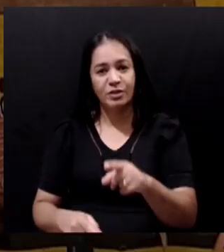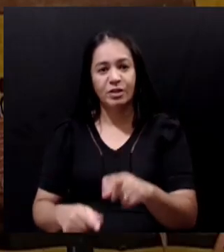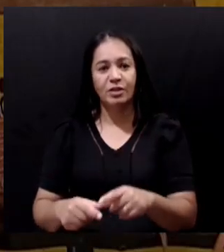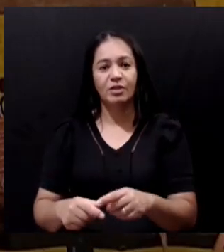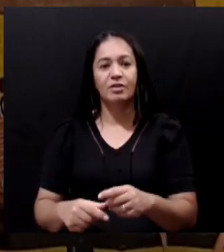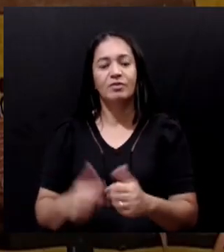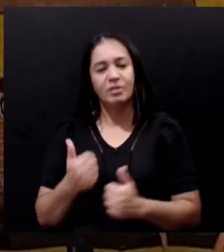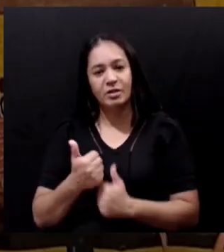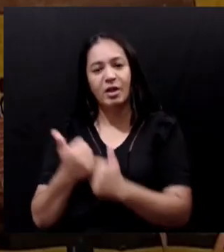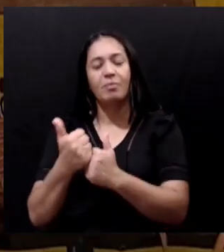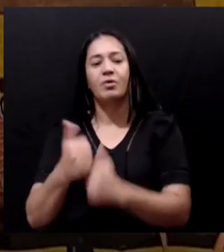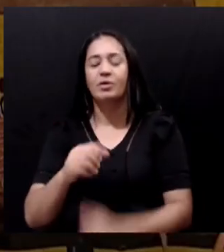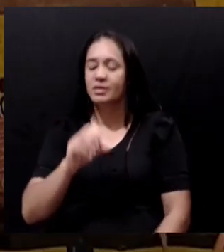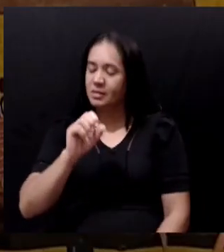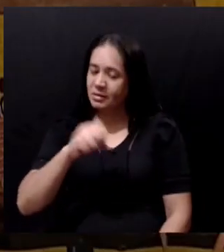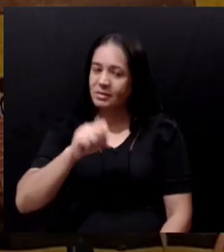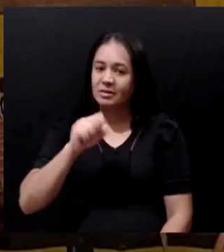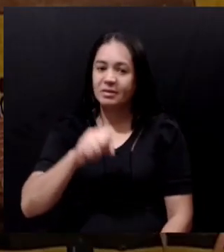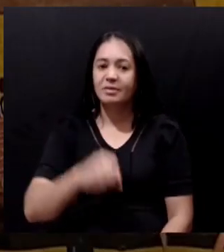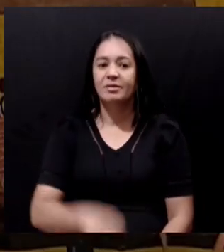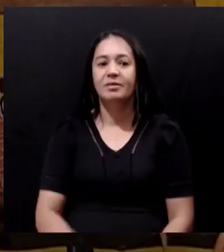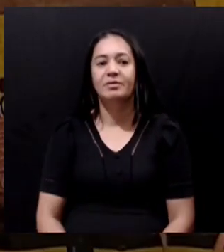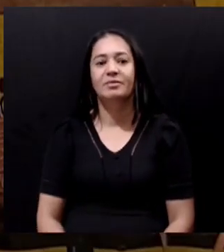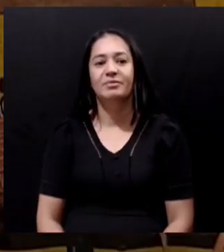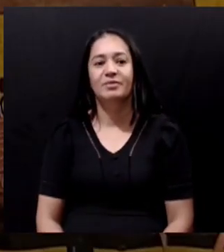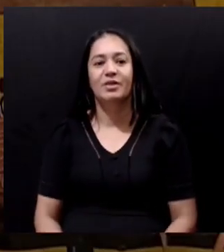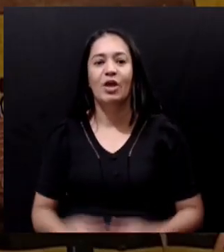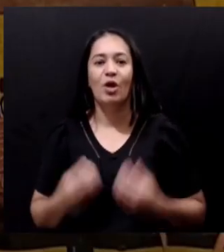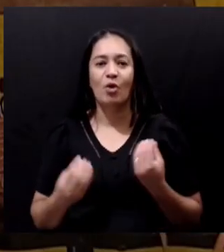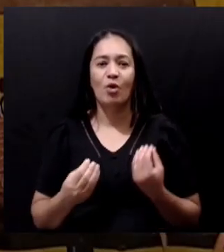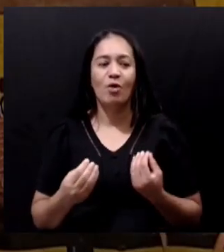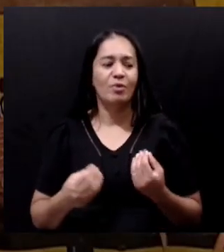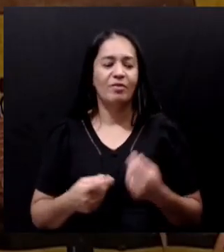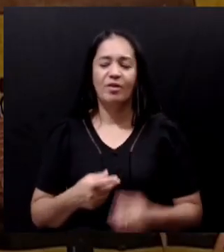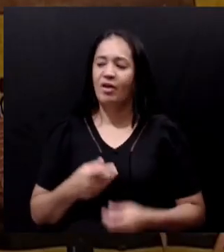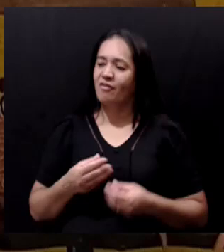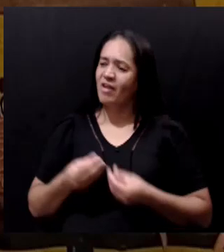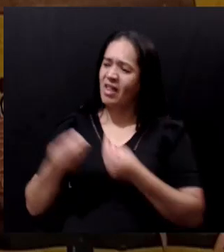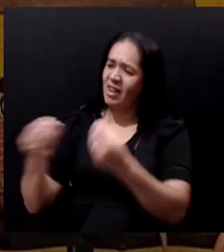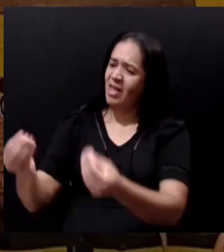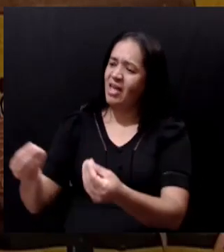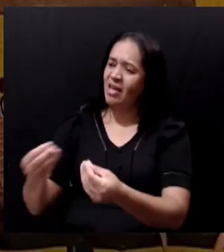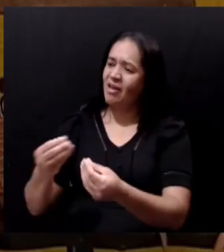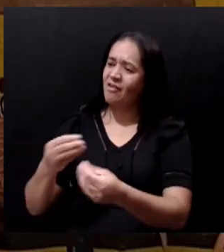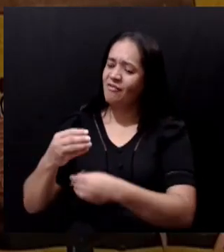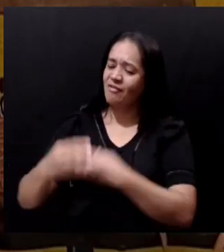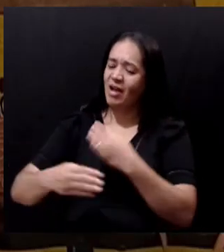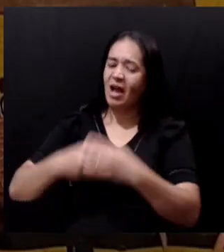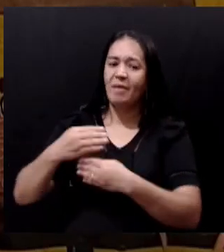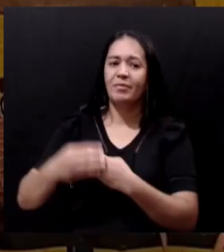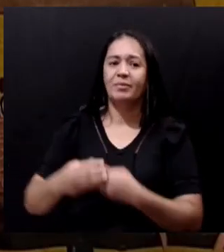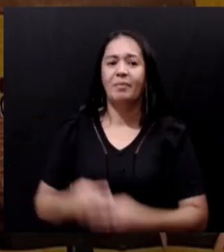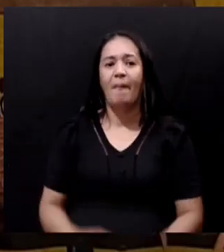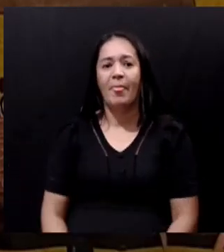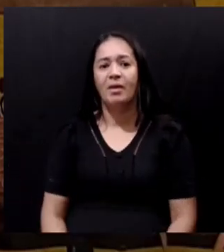claro, com certeza. E aí, mas como que foi? Ele falou, leva esses pastéis lá pra cá, essa massa. Ele falou assim, Jefferson, tem